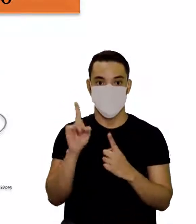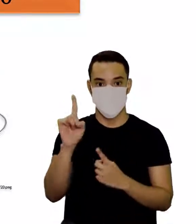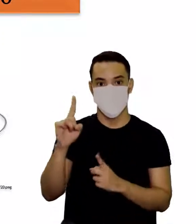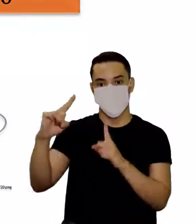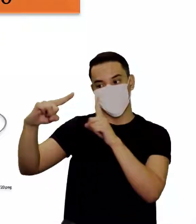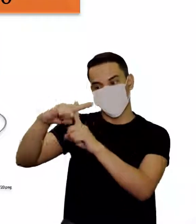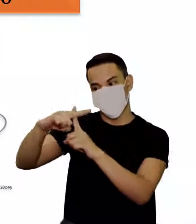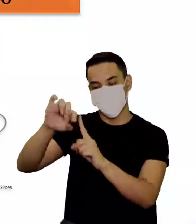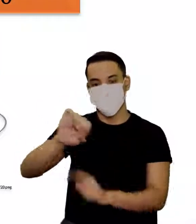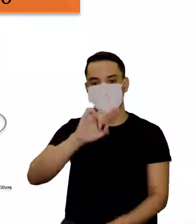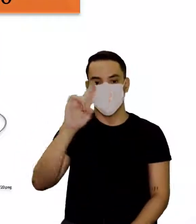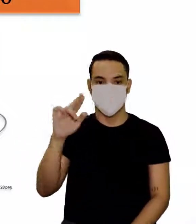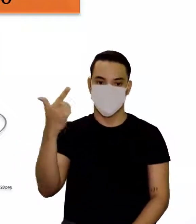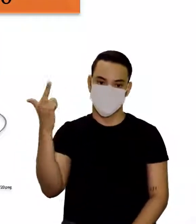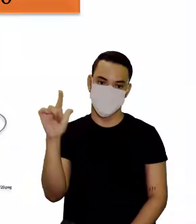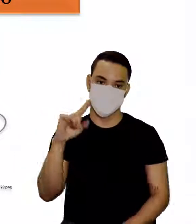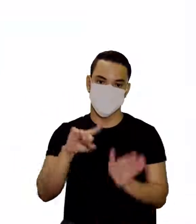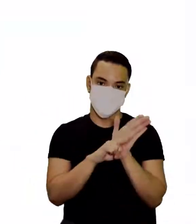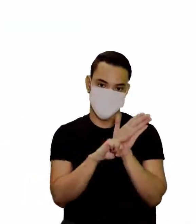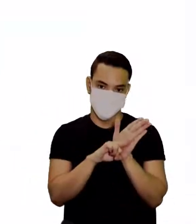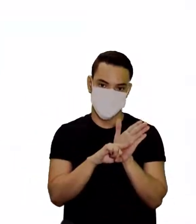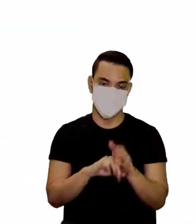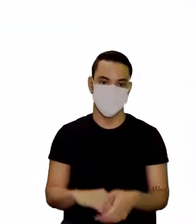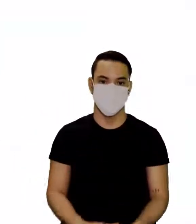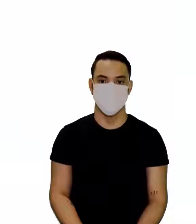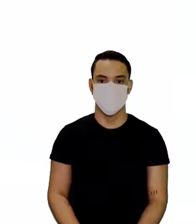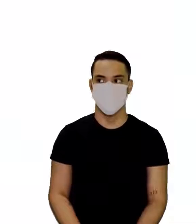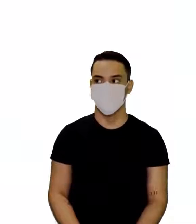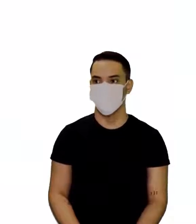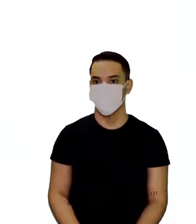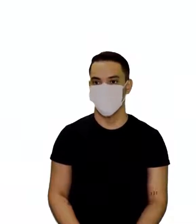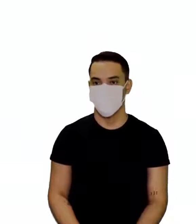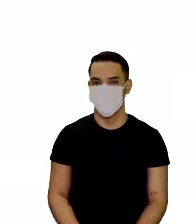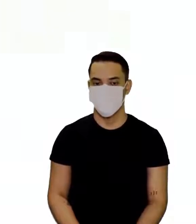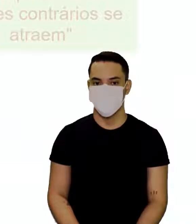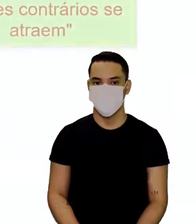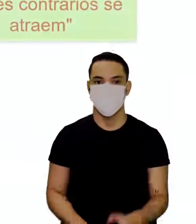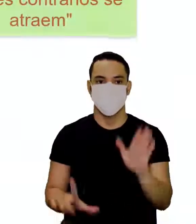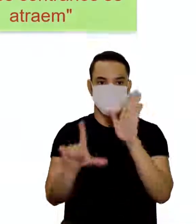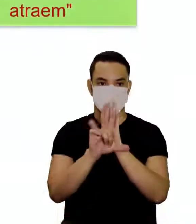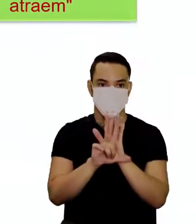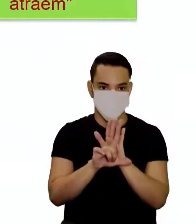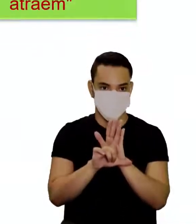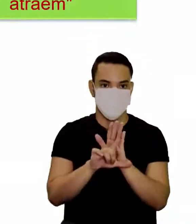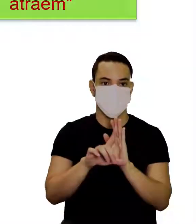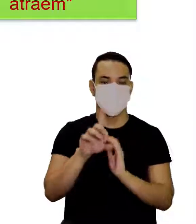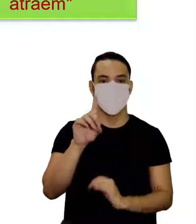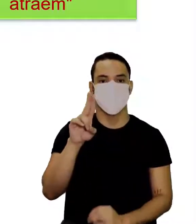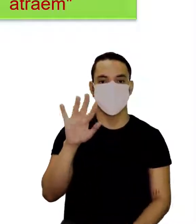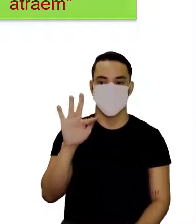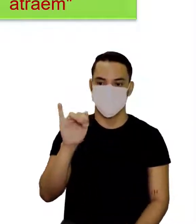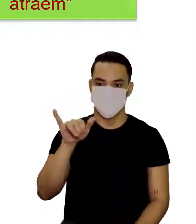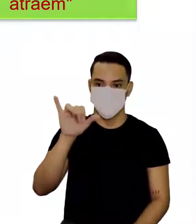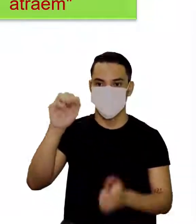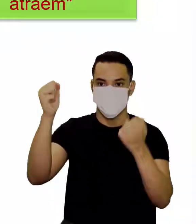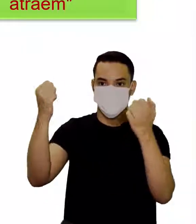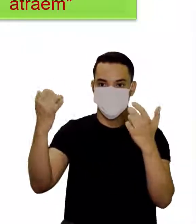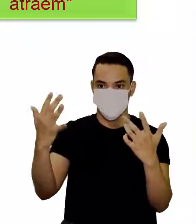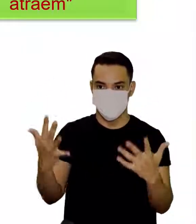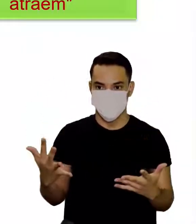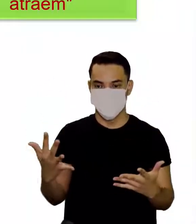outro é negativo. 1,6 vezes 10 a menos 19. Bom, a lei do Dufay fala o quê? Cargas elétricas